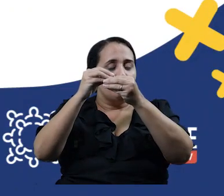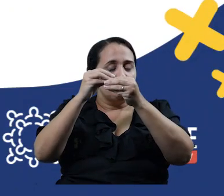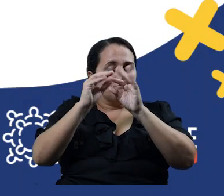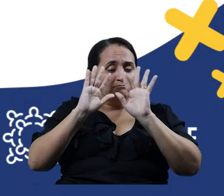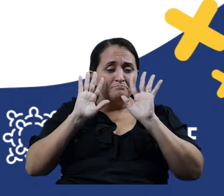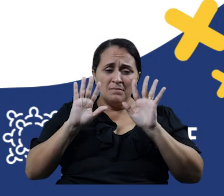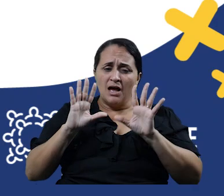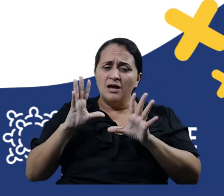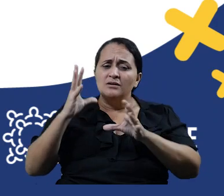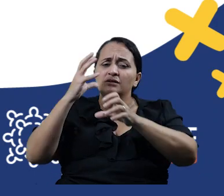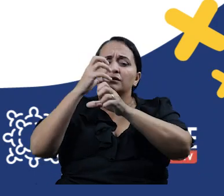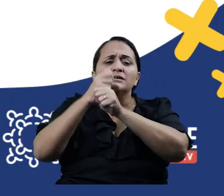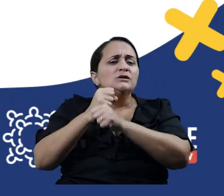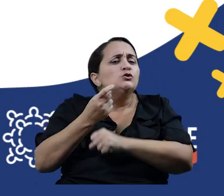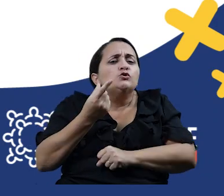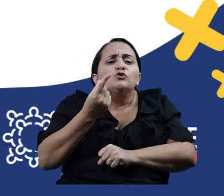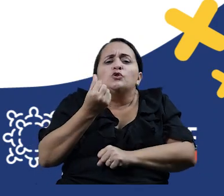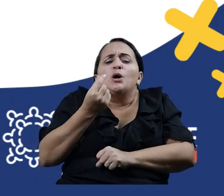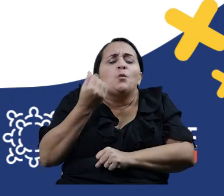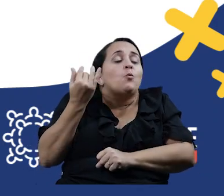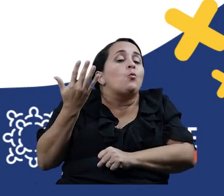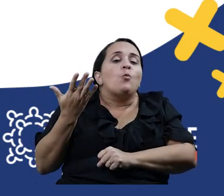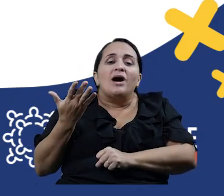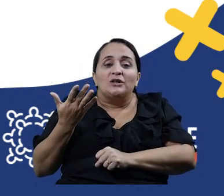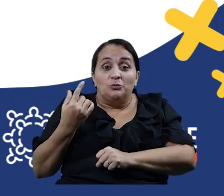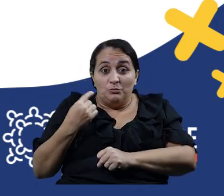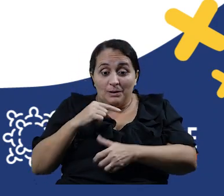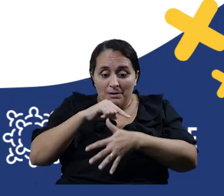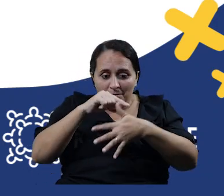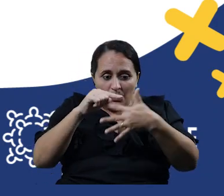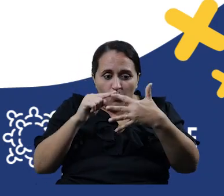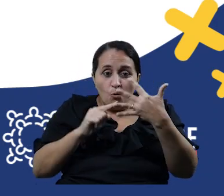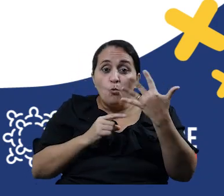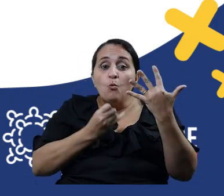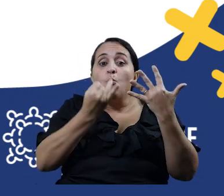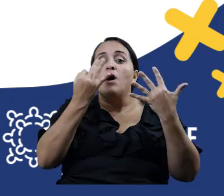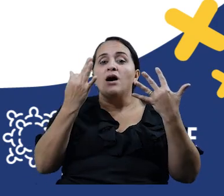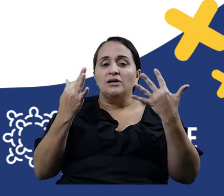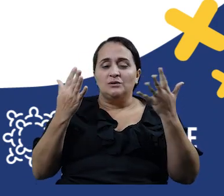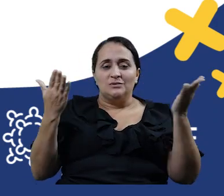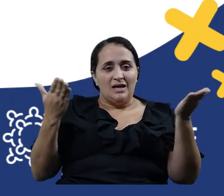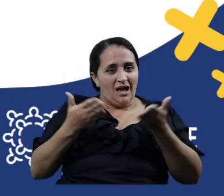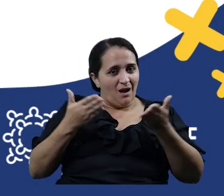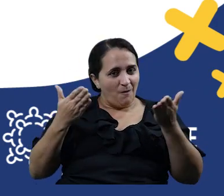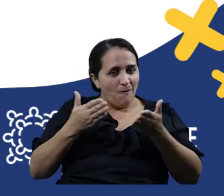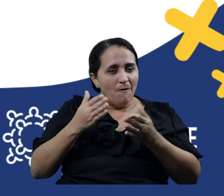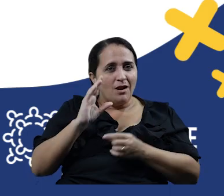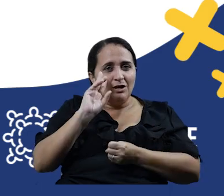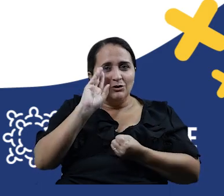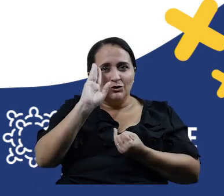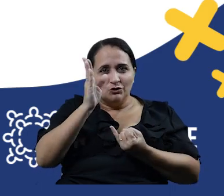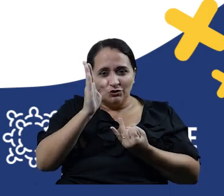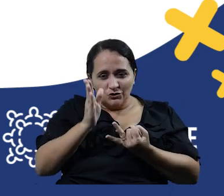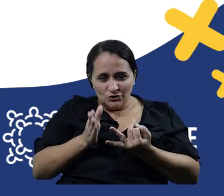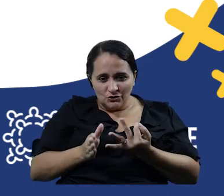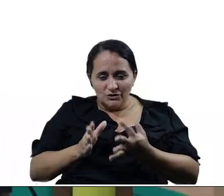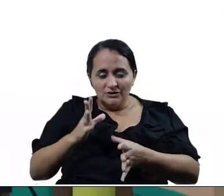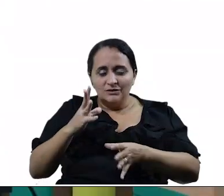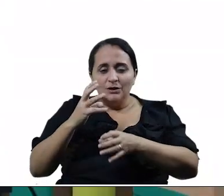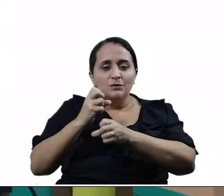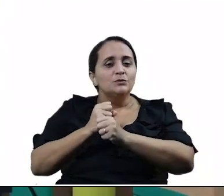quanto é que eu tenho no total. Então, nós continuamos o nosso cálculo aí mental, tá